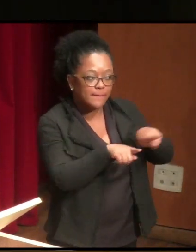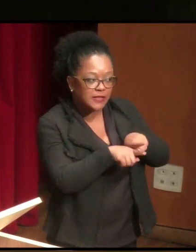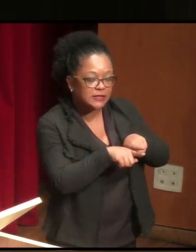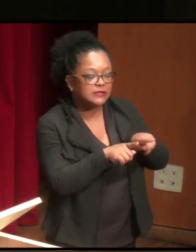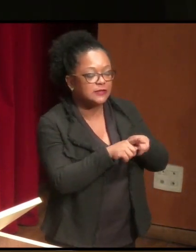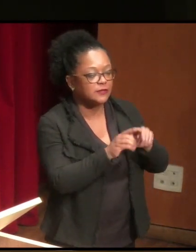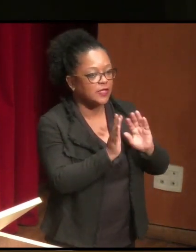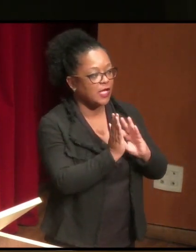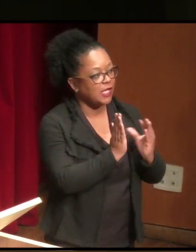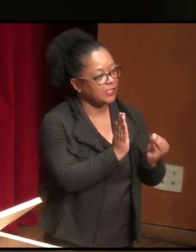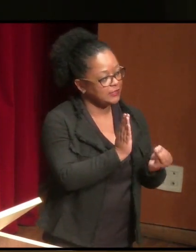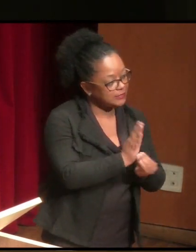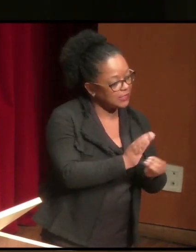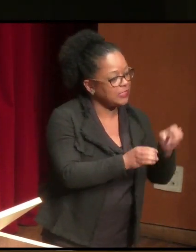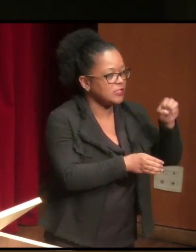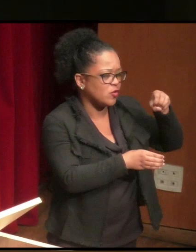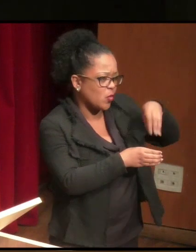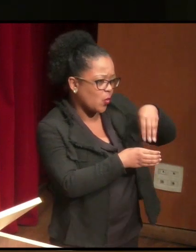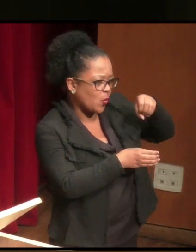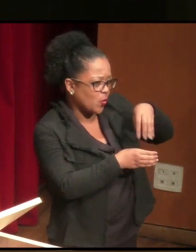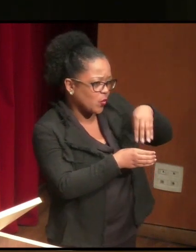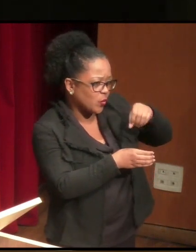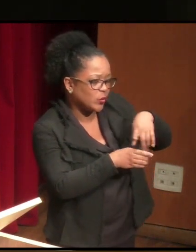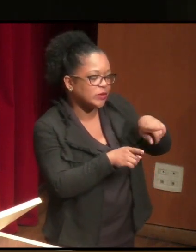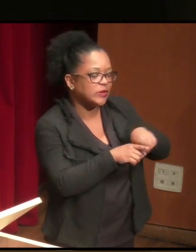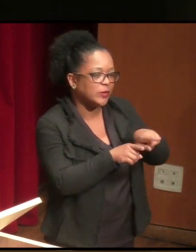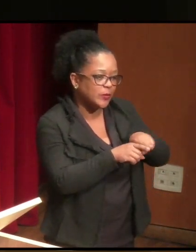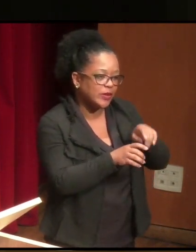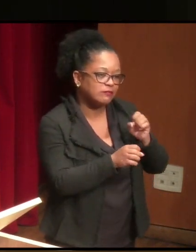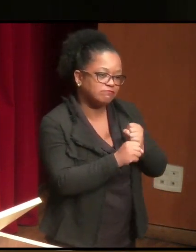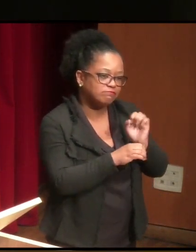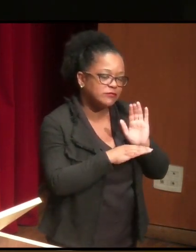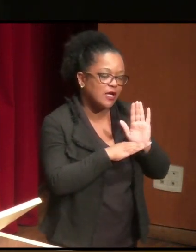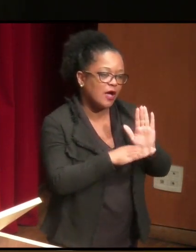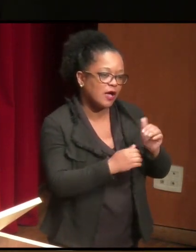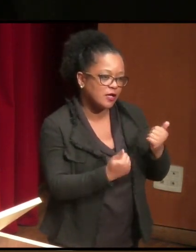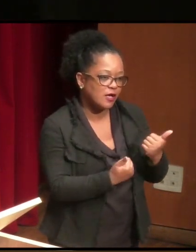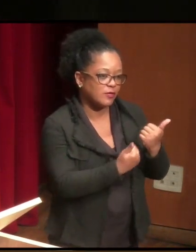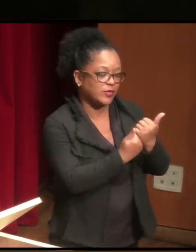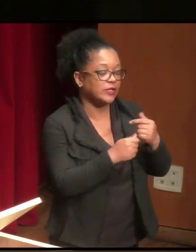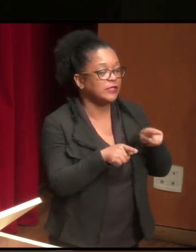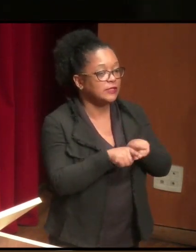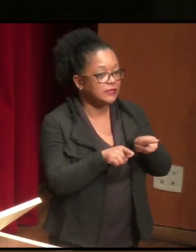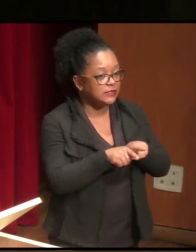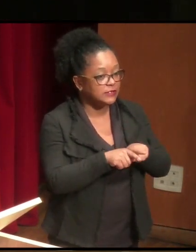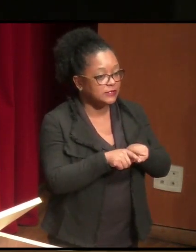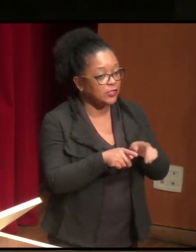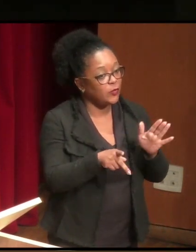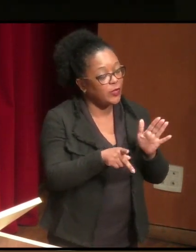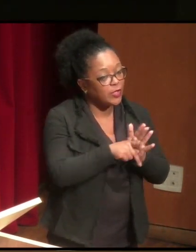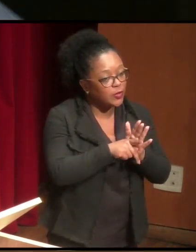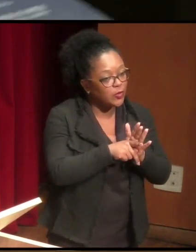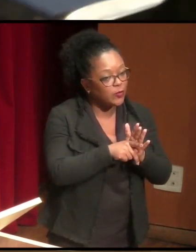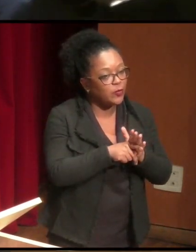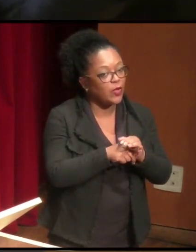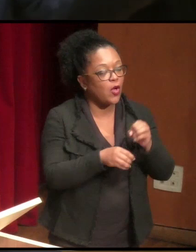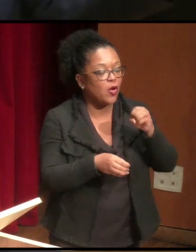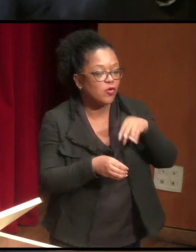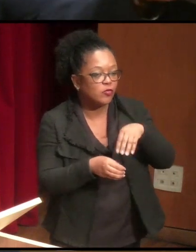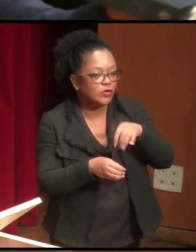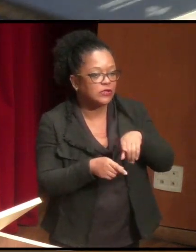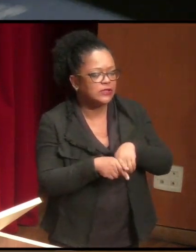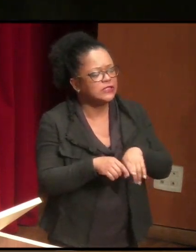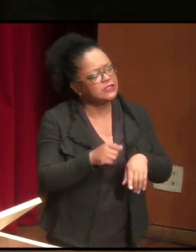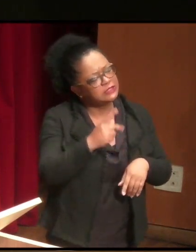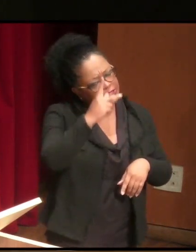as igrejas que ofertam, que compram, né? Ah, é. E aí a gente tem um departamento de arrecadação para isso. Então, se a pessoa vai naquele